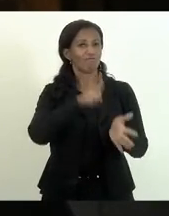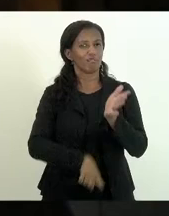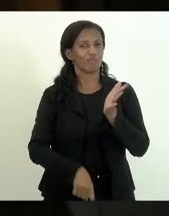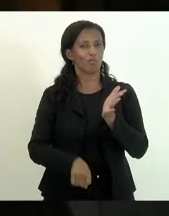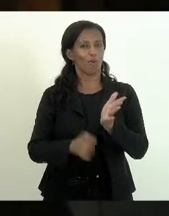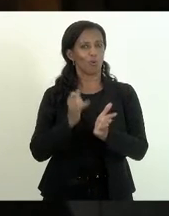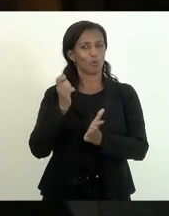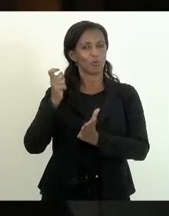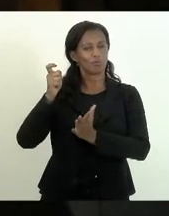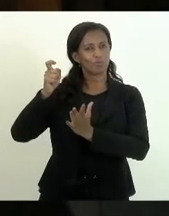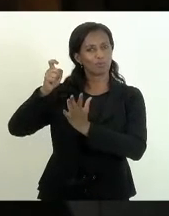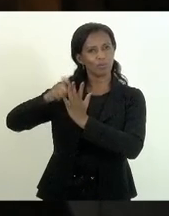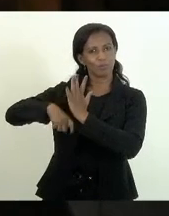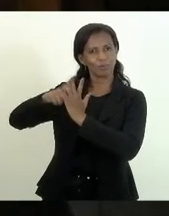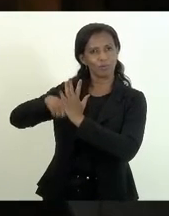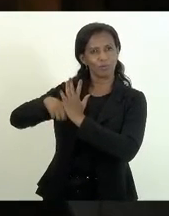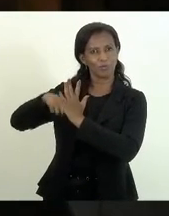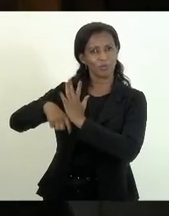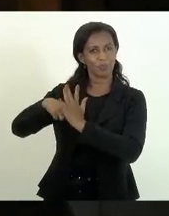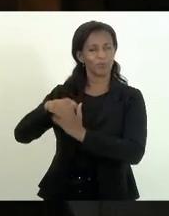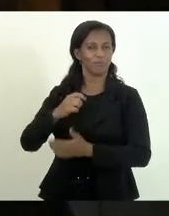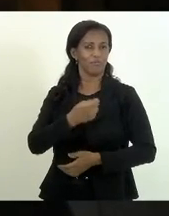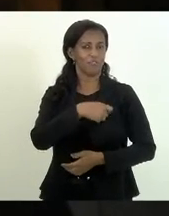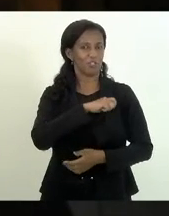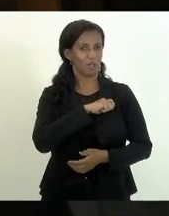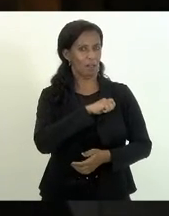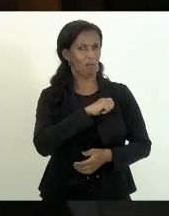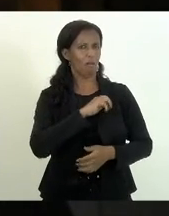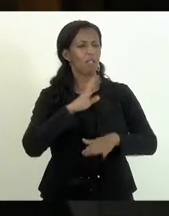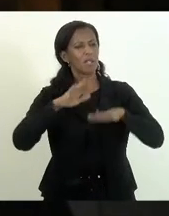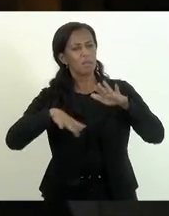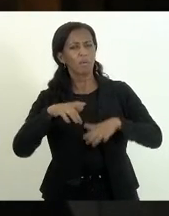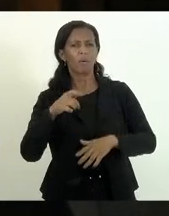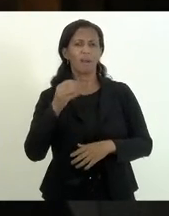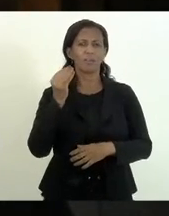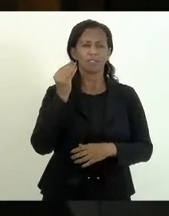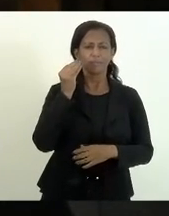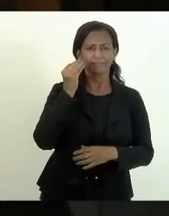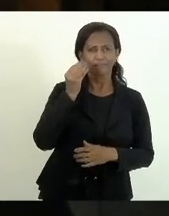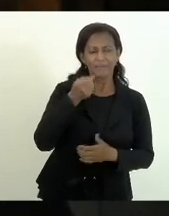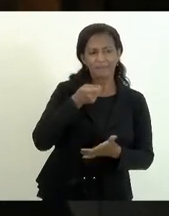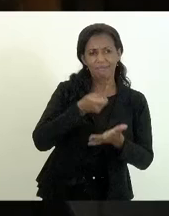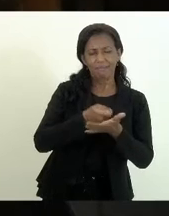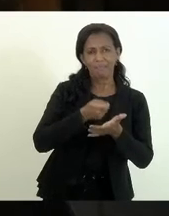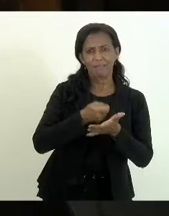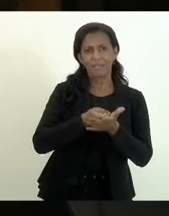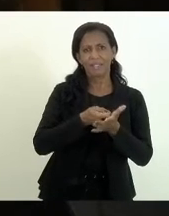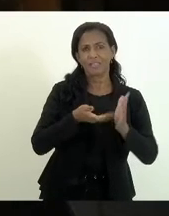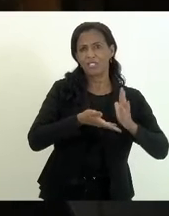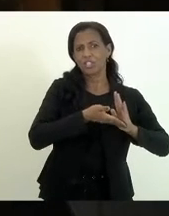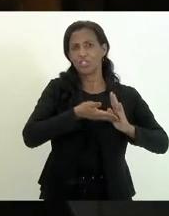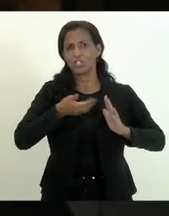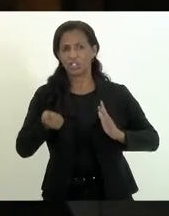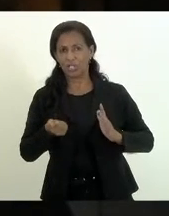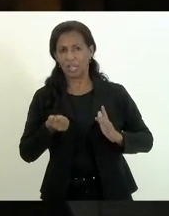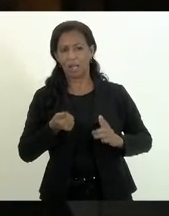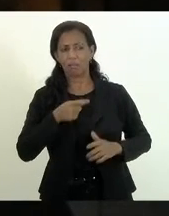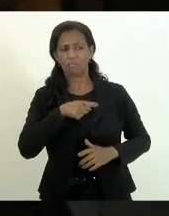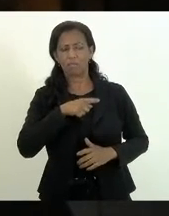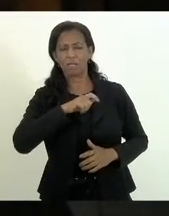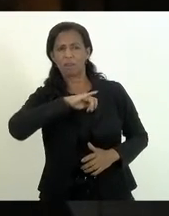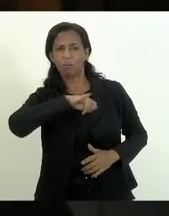Ah e por mais que a gente tente retirá-las e do usufruto de